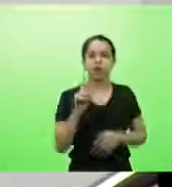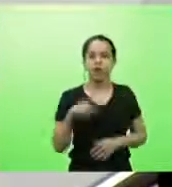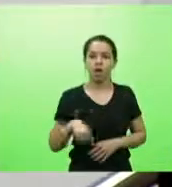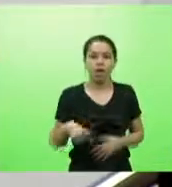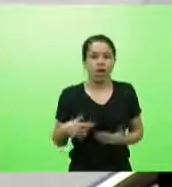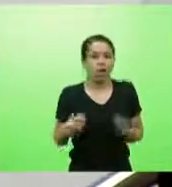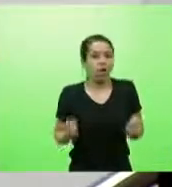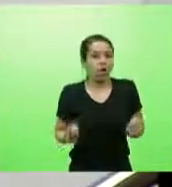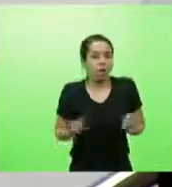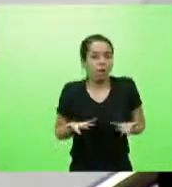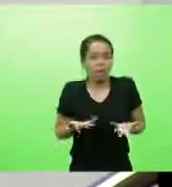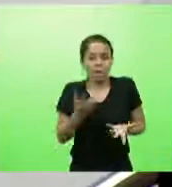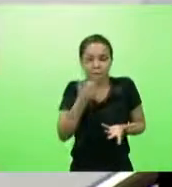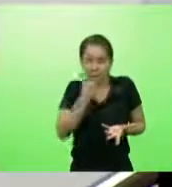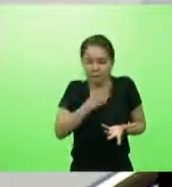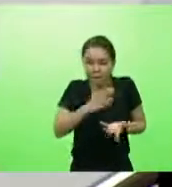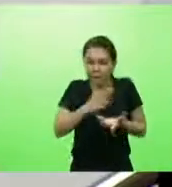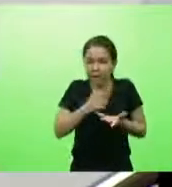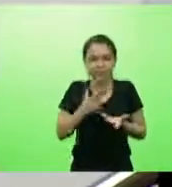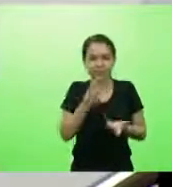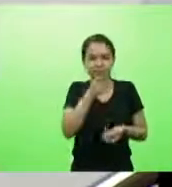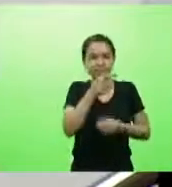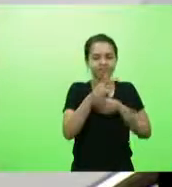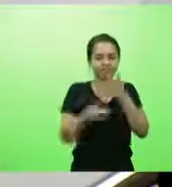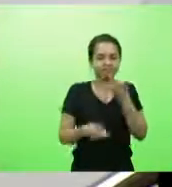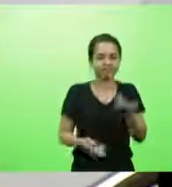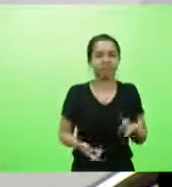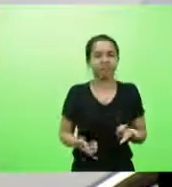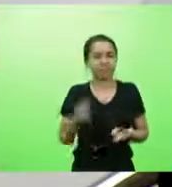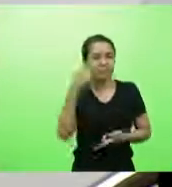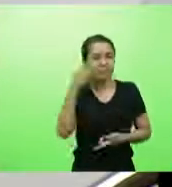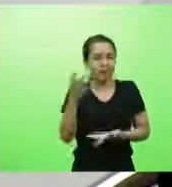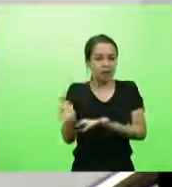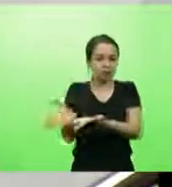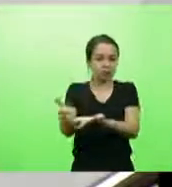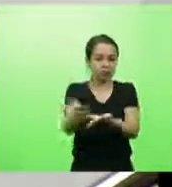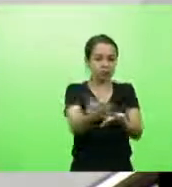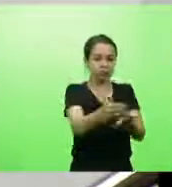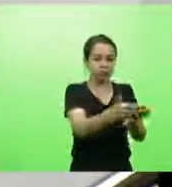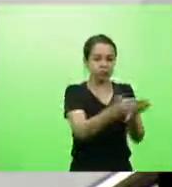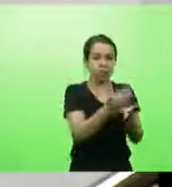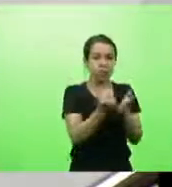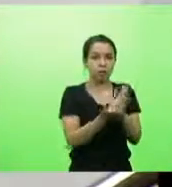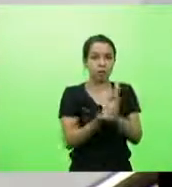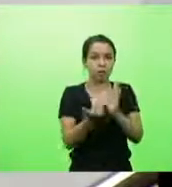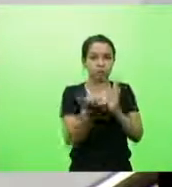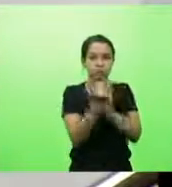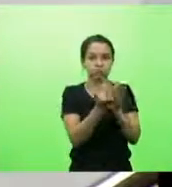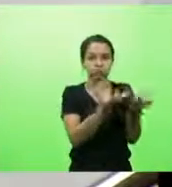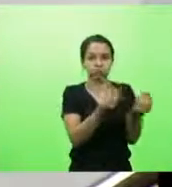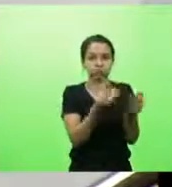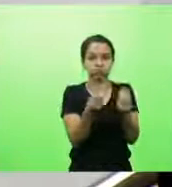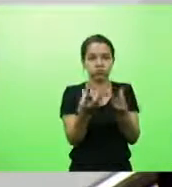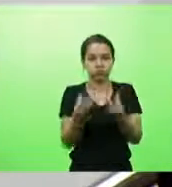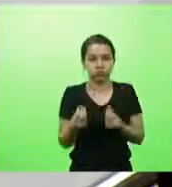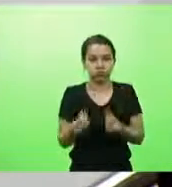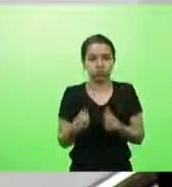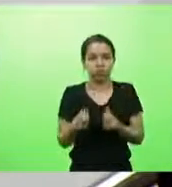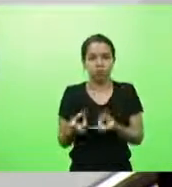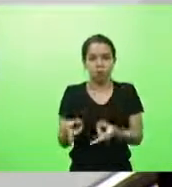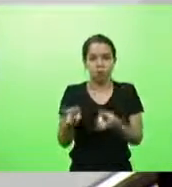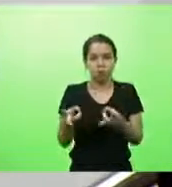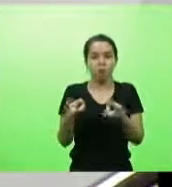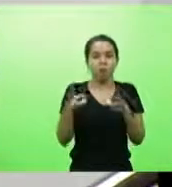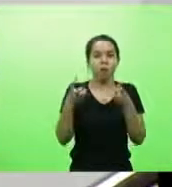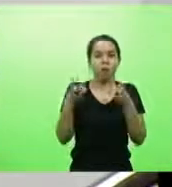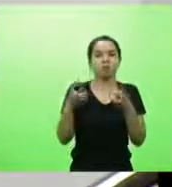uma ofensa. Nós pensarmos que estamos arrecadando tanto, tirando tanto dinheiro do bolso do catarinense, no momento em que ele está com,